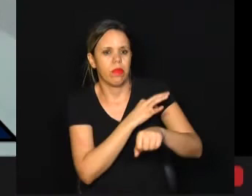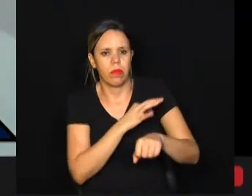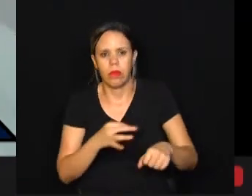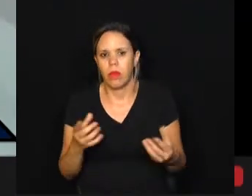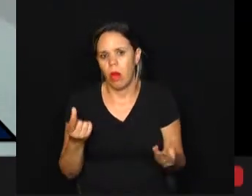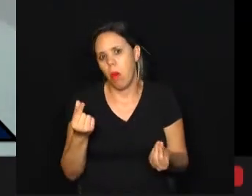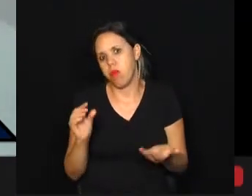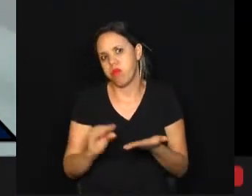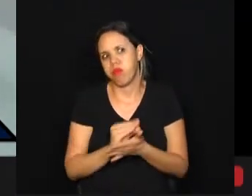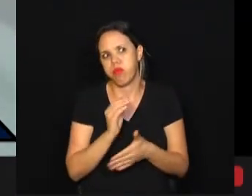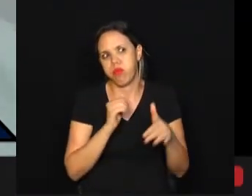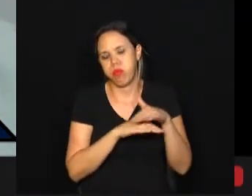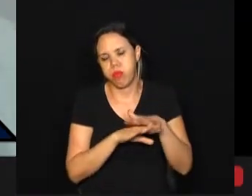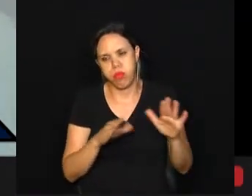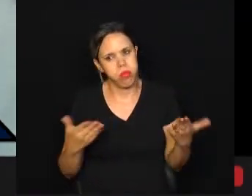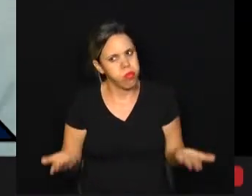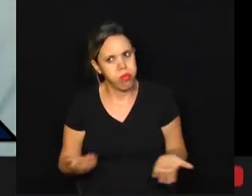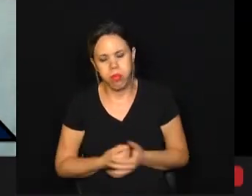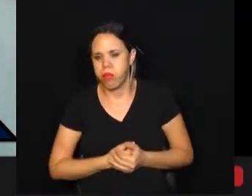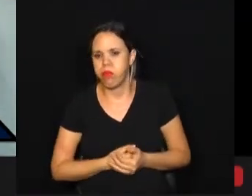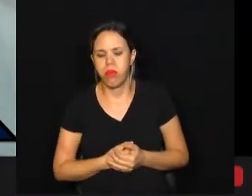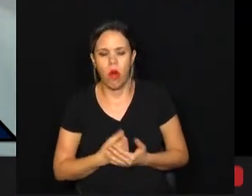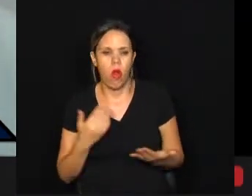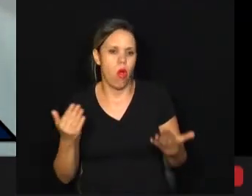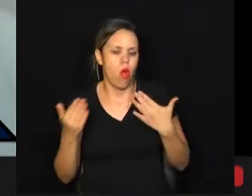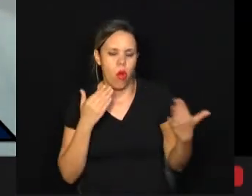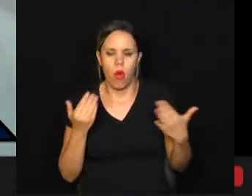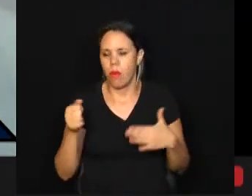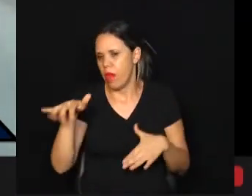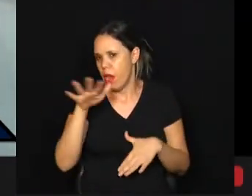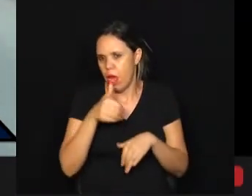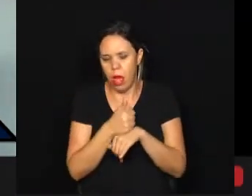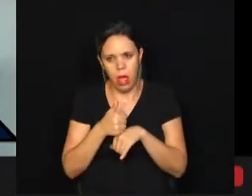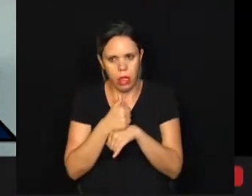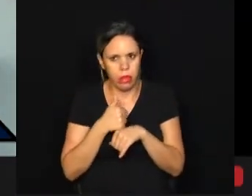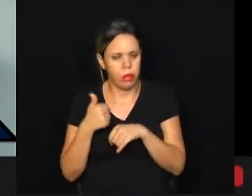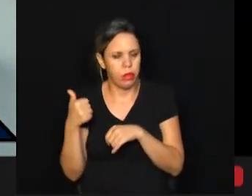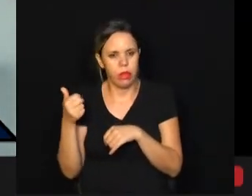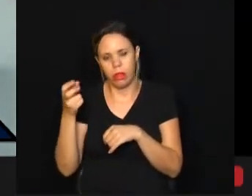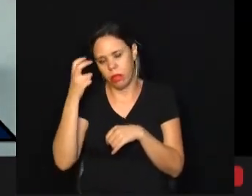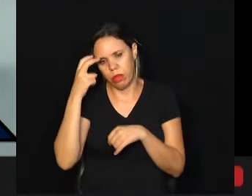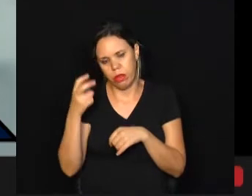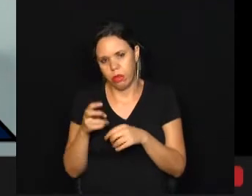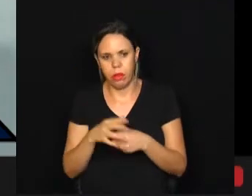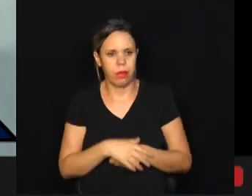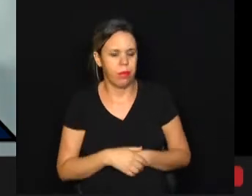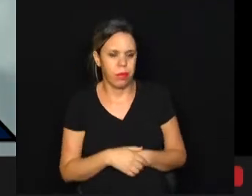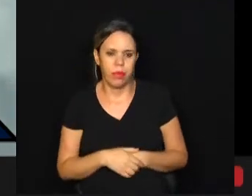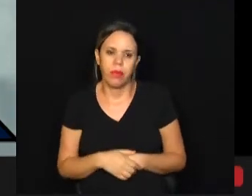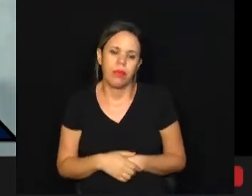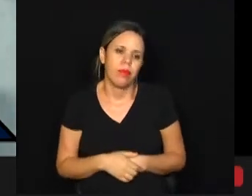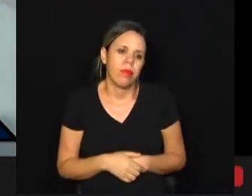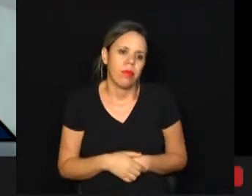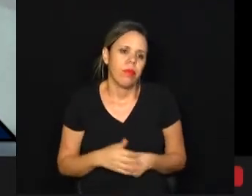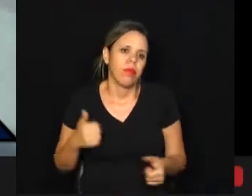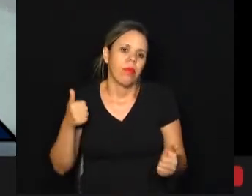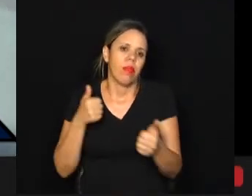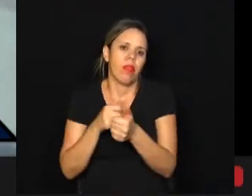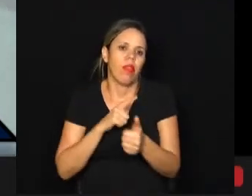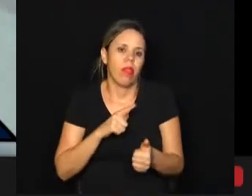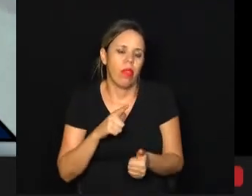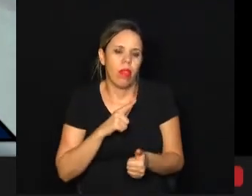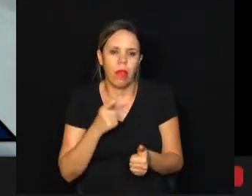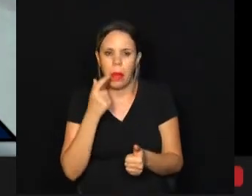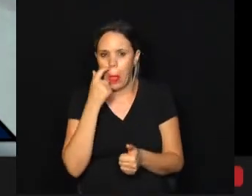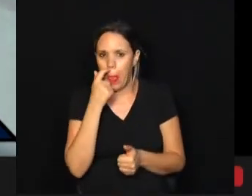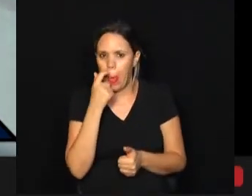dinheiro investido, enfim, comparado com outras áreas, né? E não vai longe, né? Recentemente, nós tivemos também uma